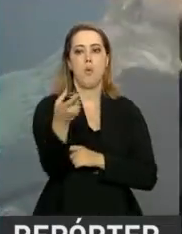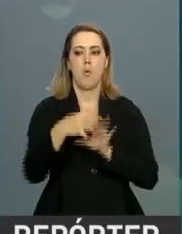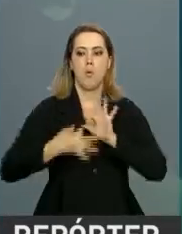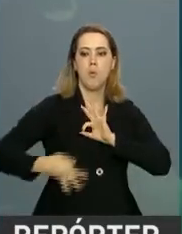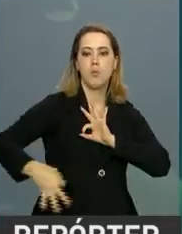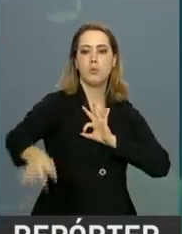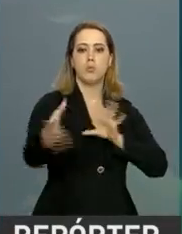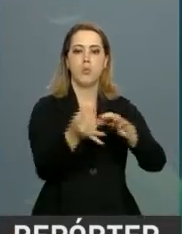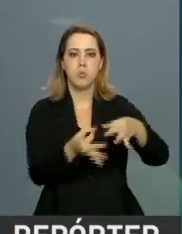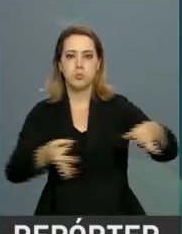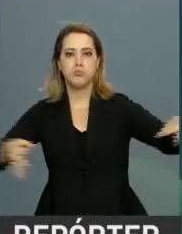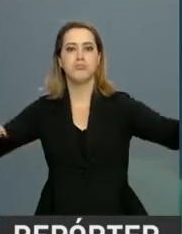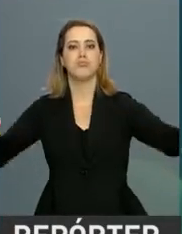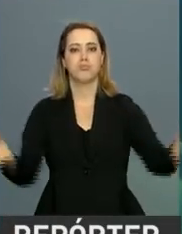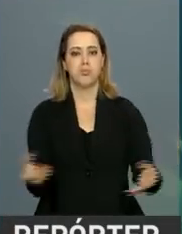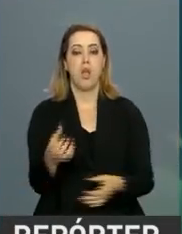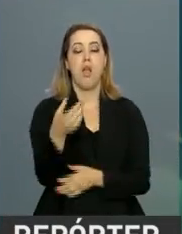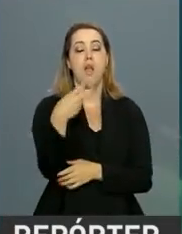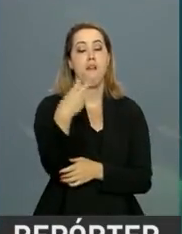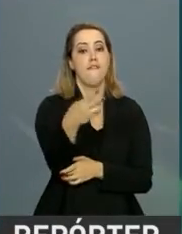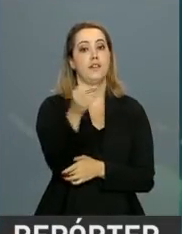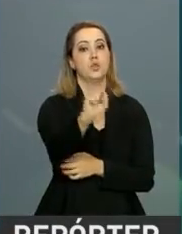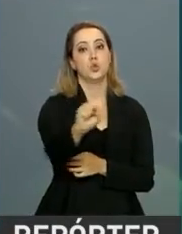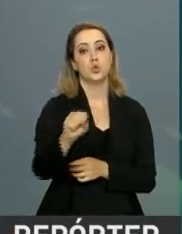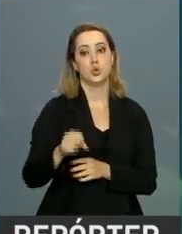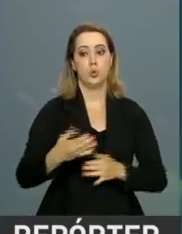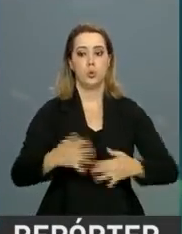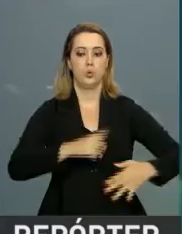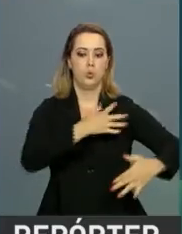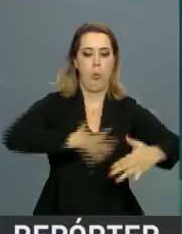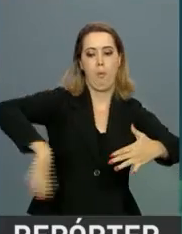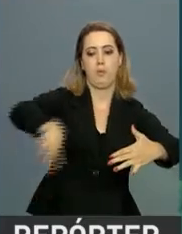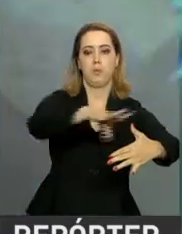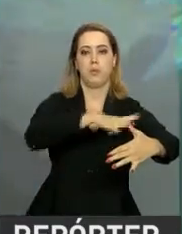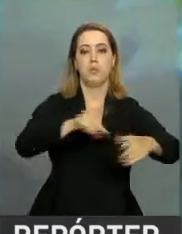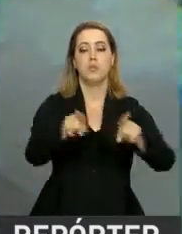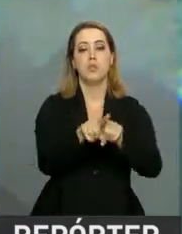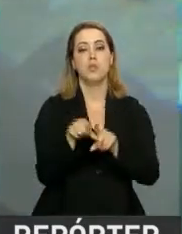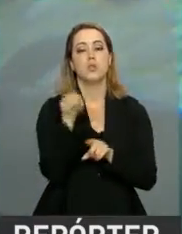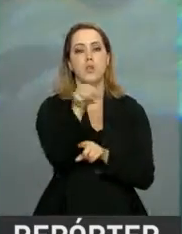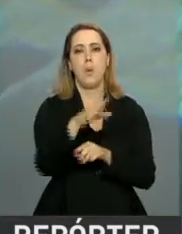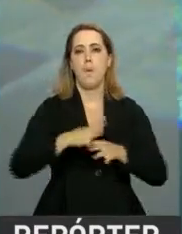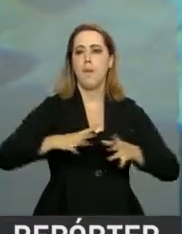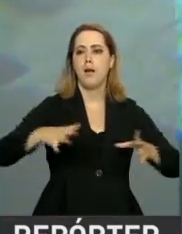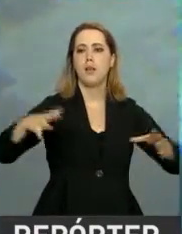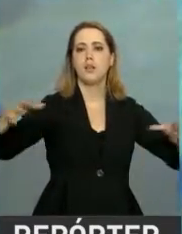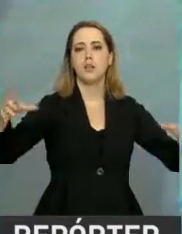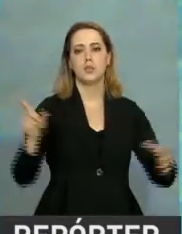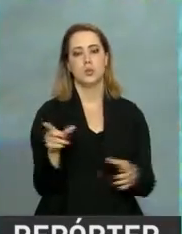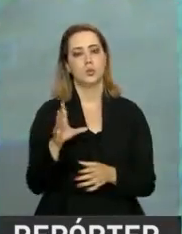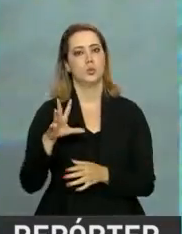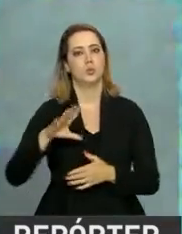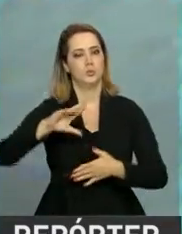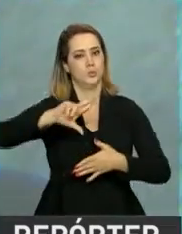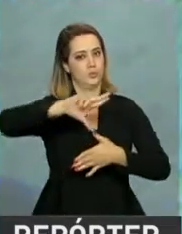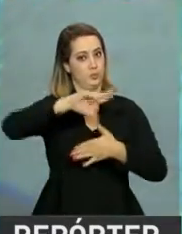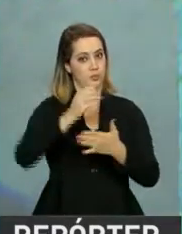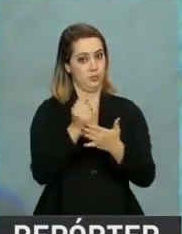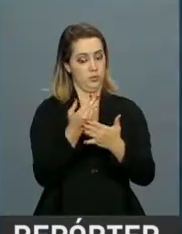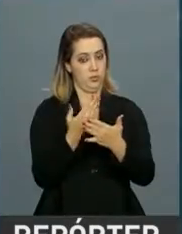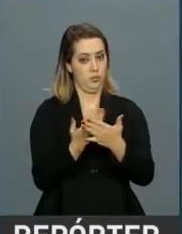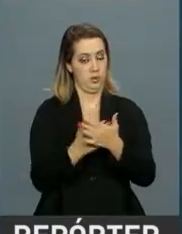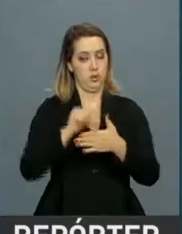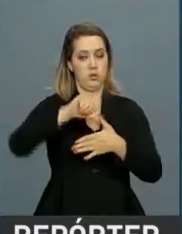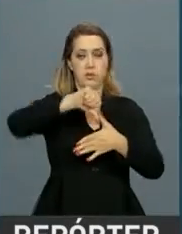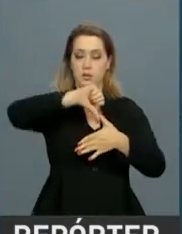28 tanques e mais de 4 milhões de litros de água, o AquaRio é o maior aquário marinho da América do Sul e